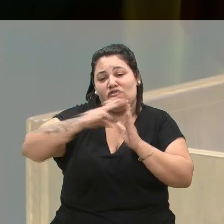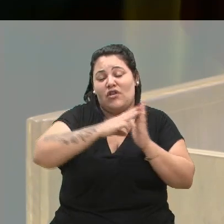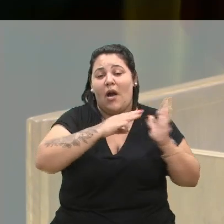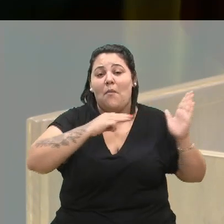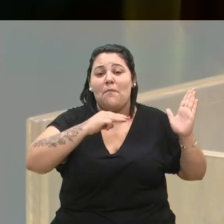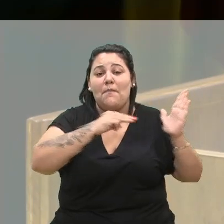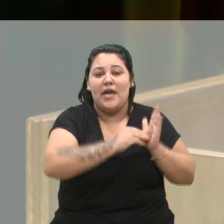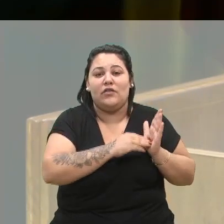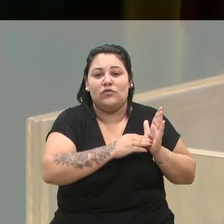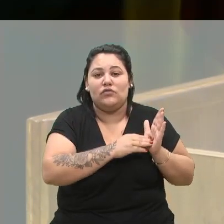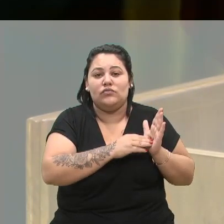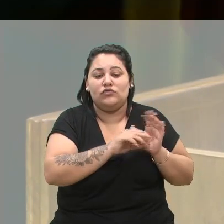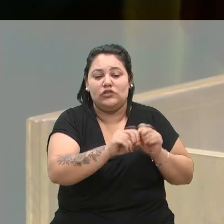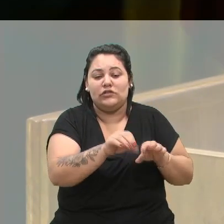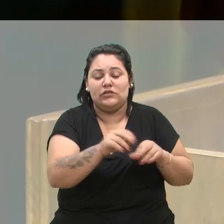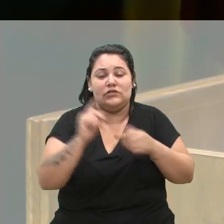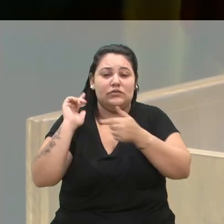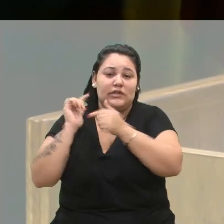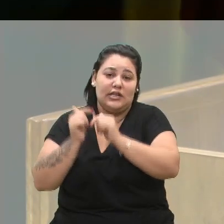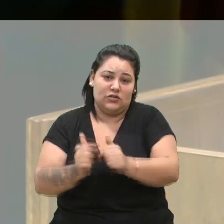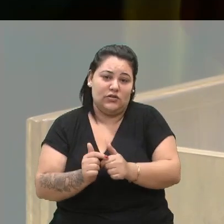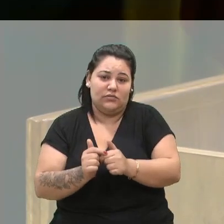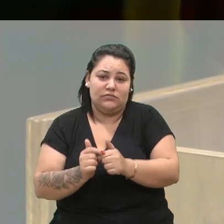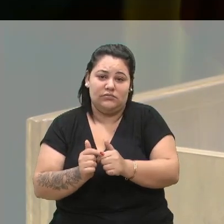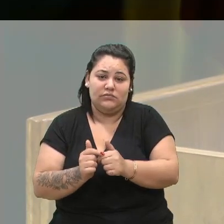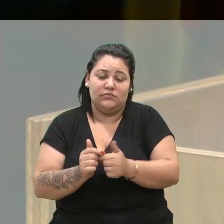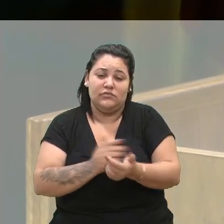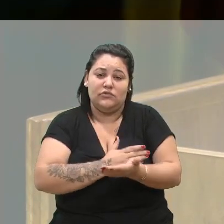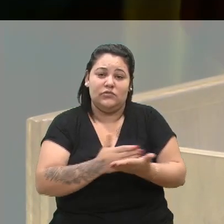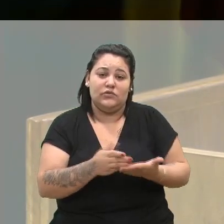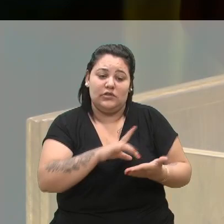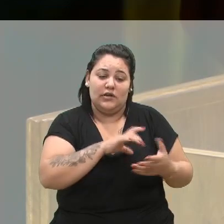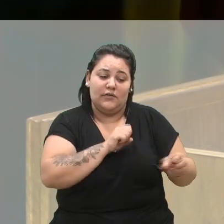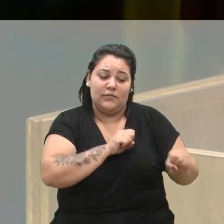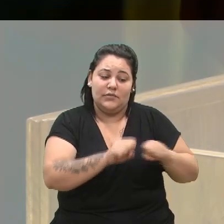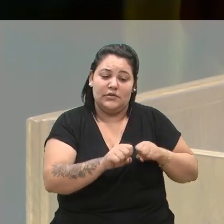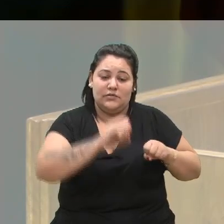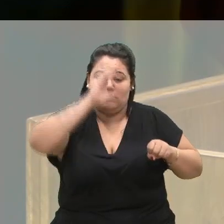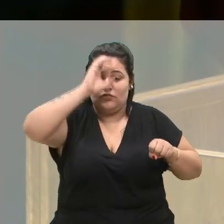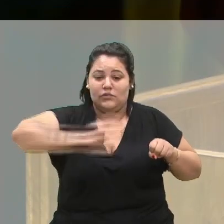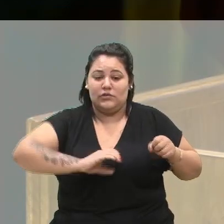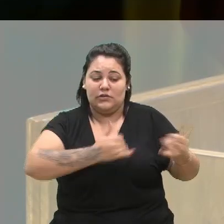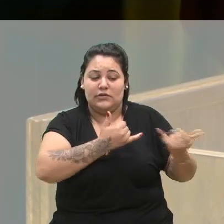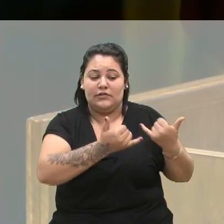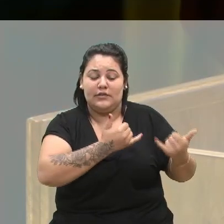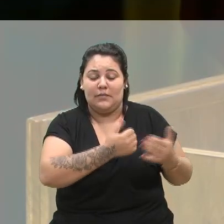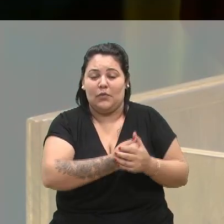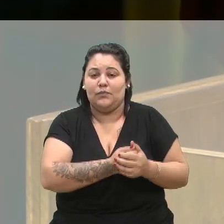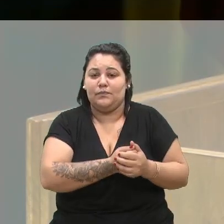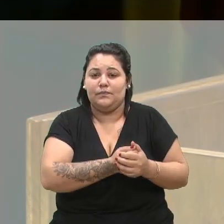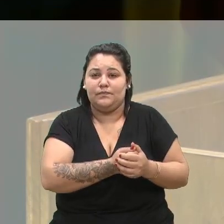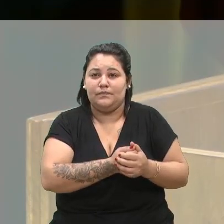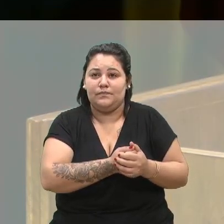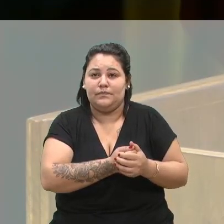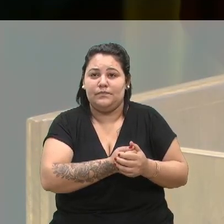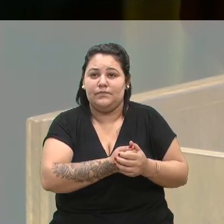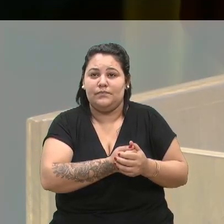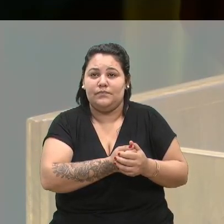ensino tradicional, acabou por dar início à formação de um cidadão exemplar. Foi com